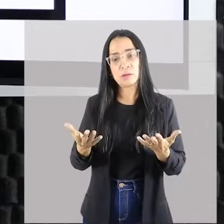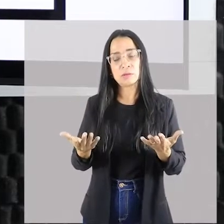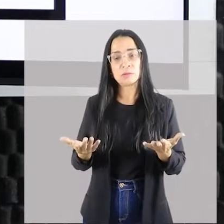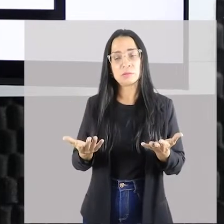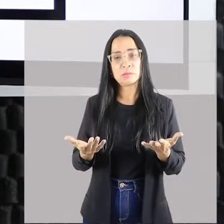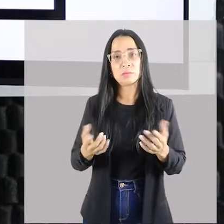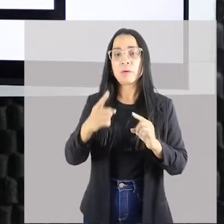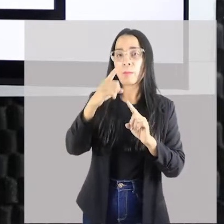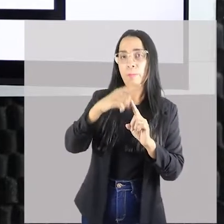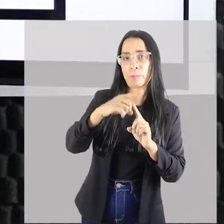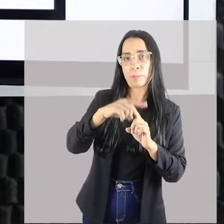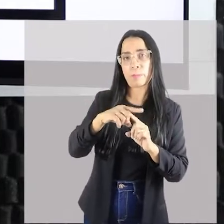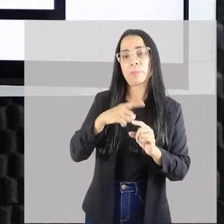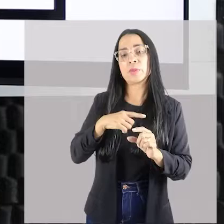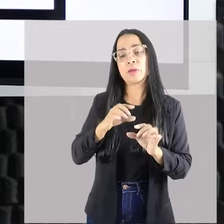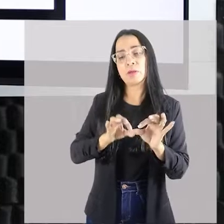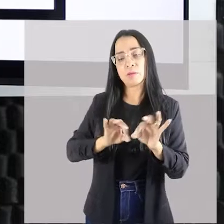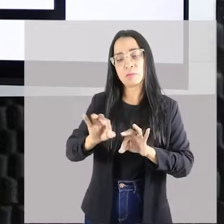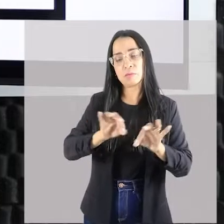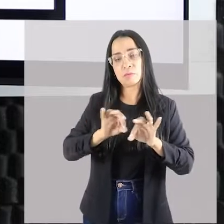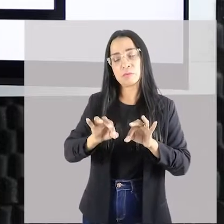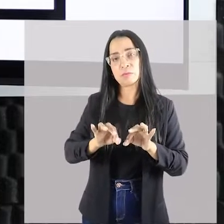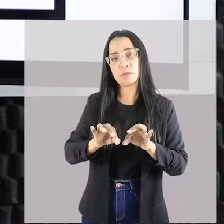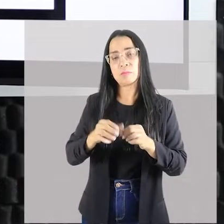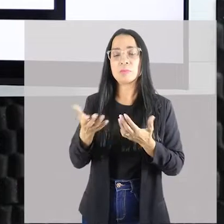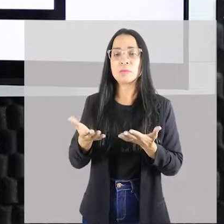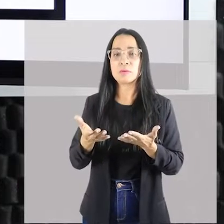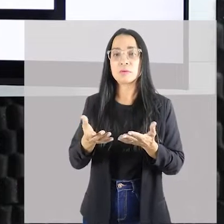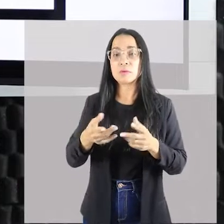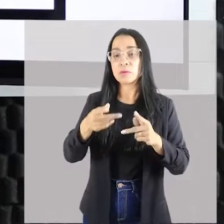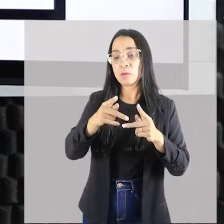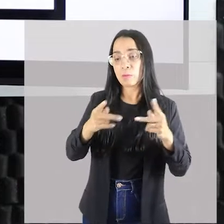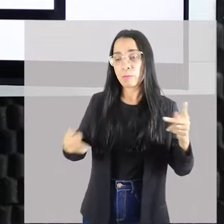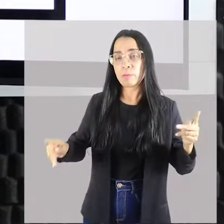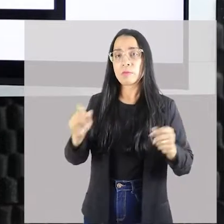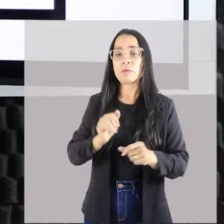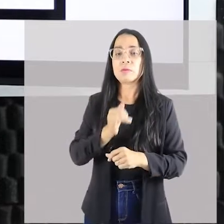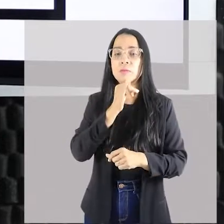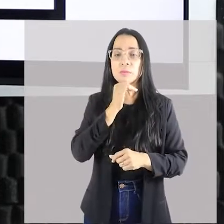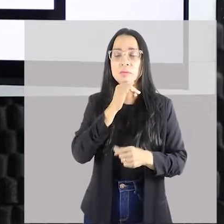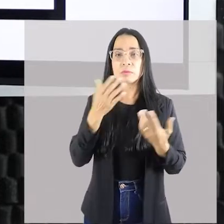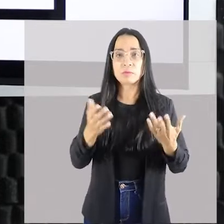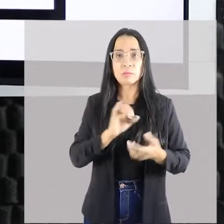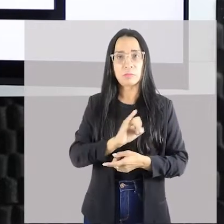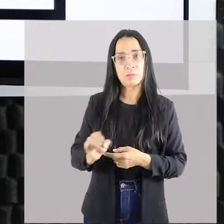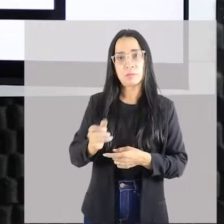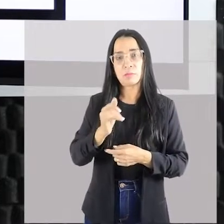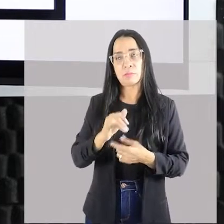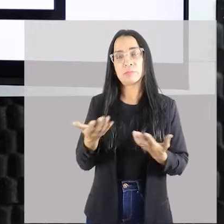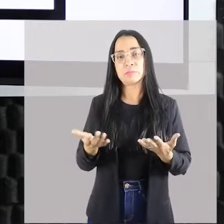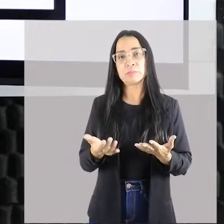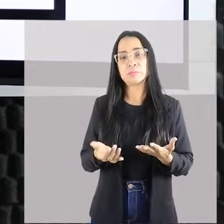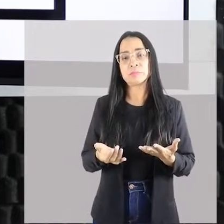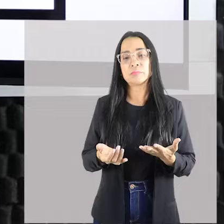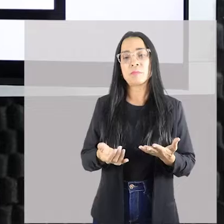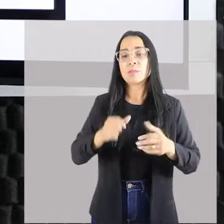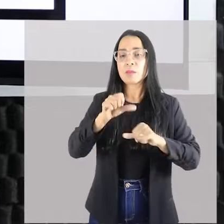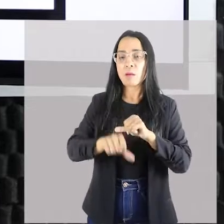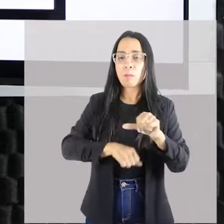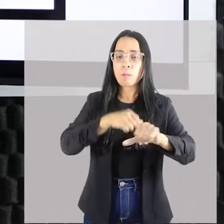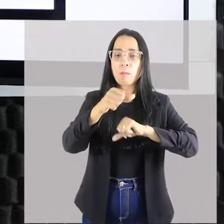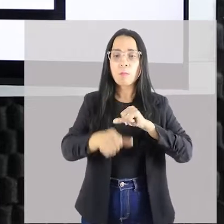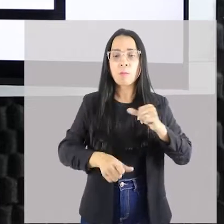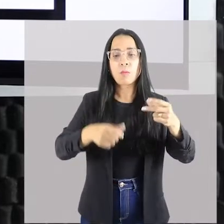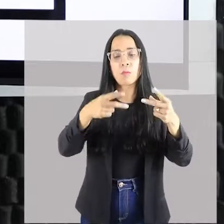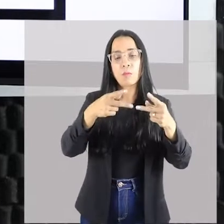para que você tenha um funcionamento, né, aí das tuas proteínas. Por exemplo, se por acaso a gente altera essa